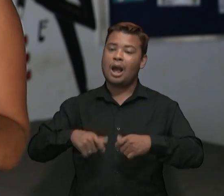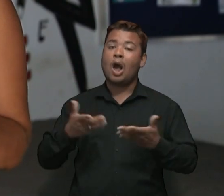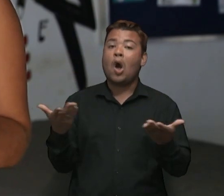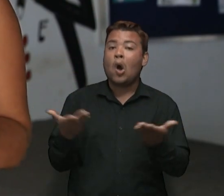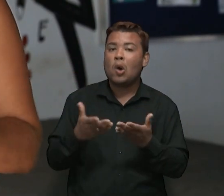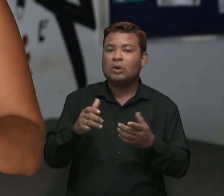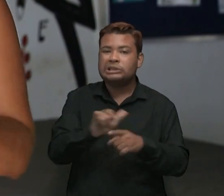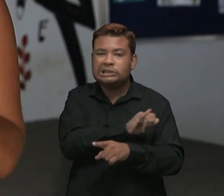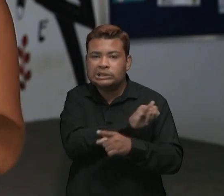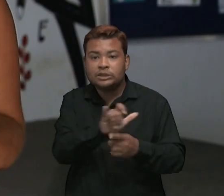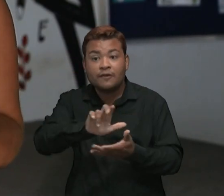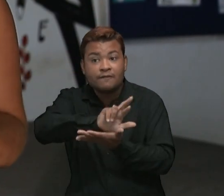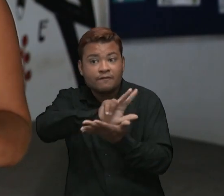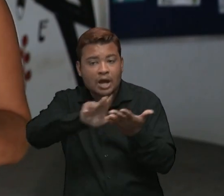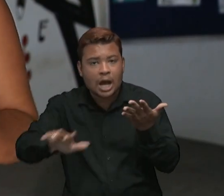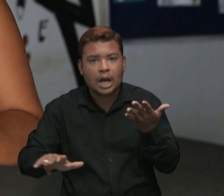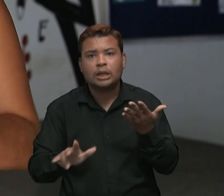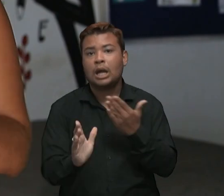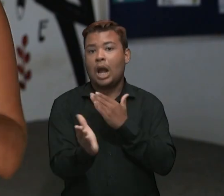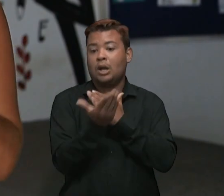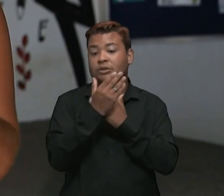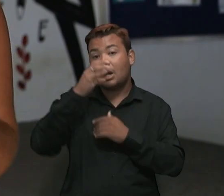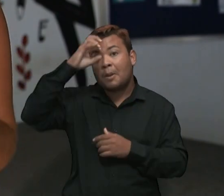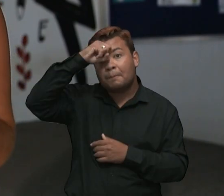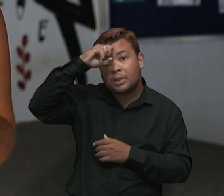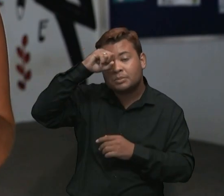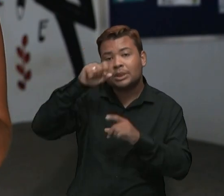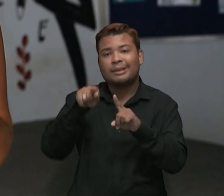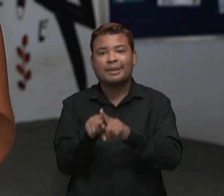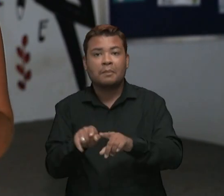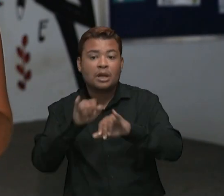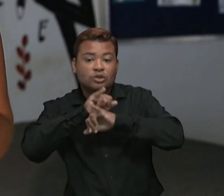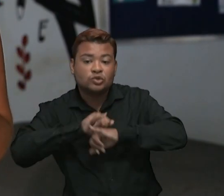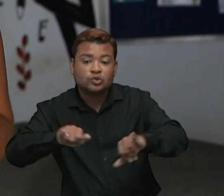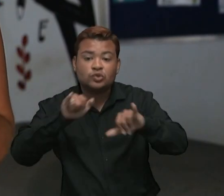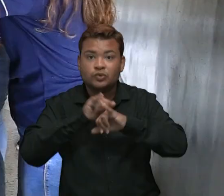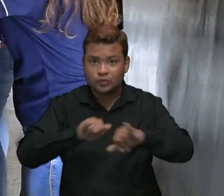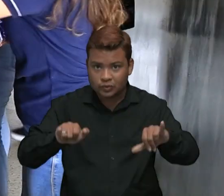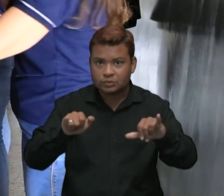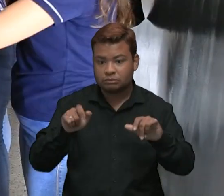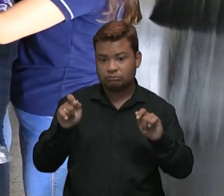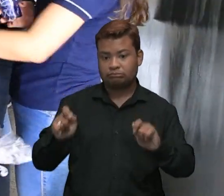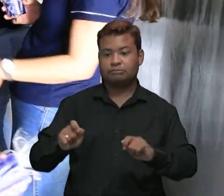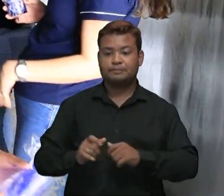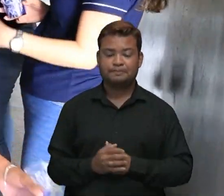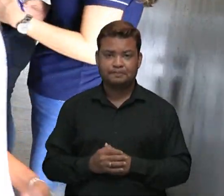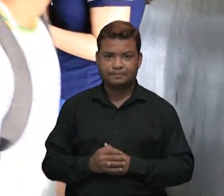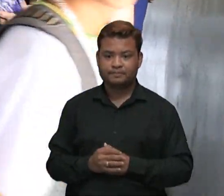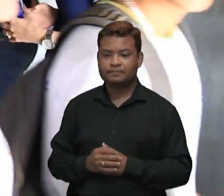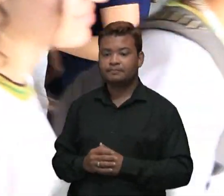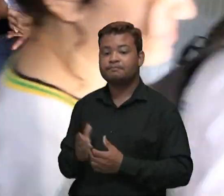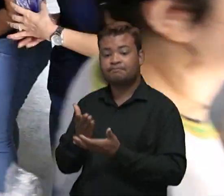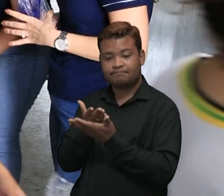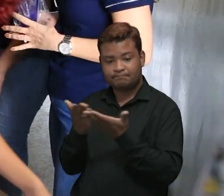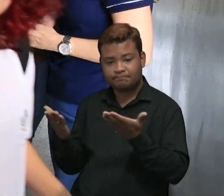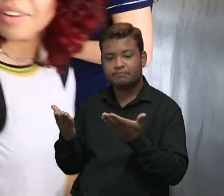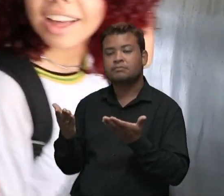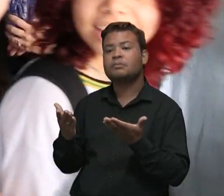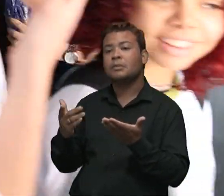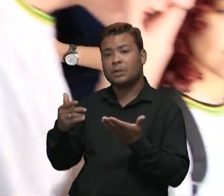atuais para aprender e até divulgar esse conhecimento? A geração que está cada vez